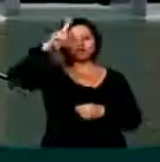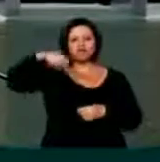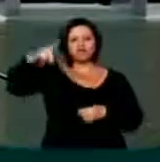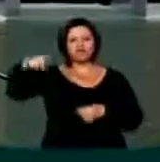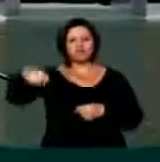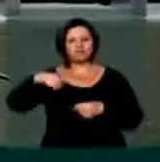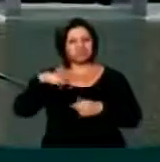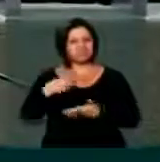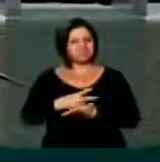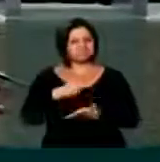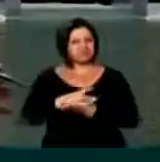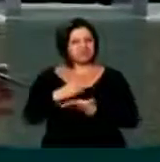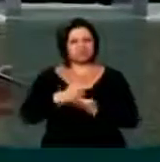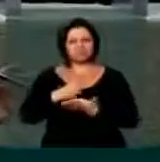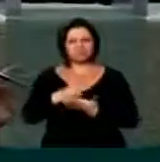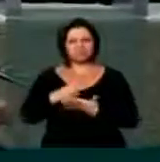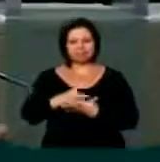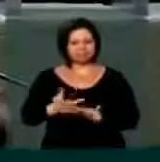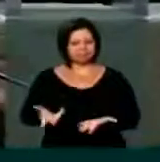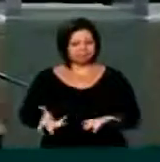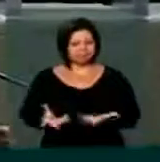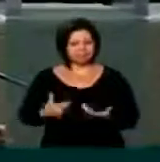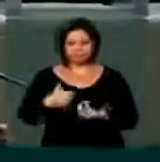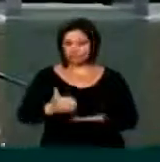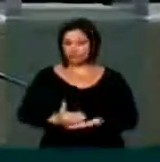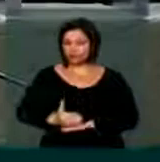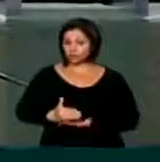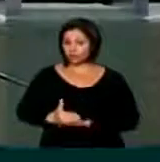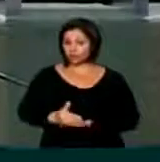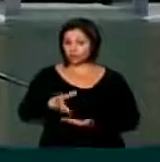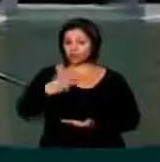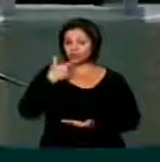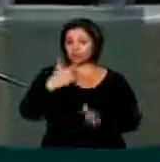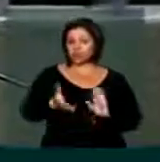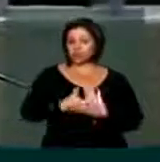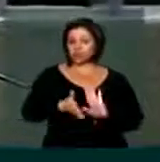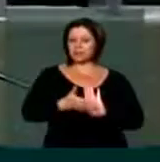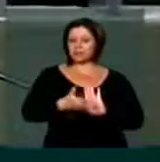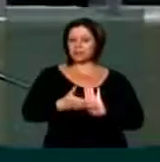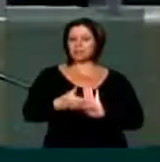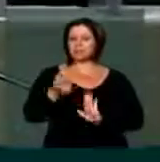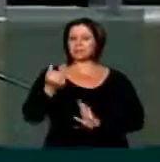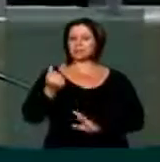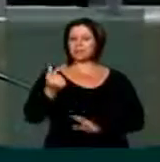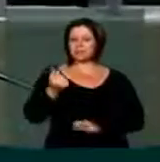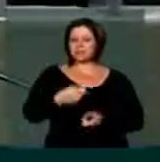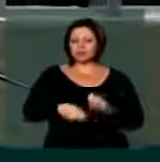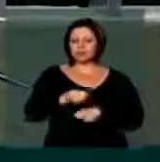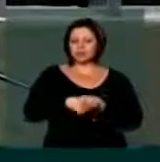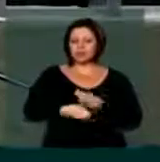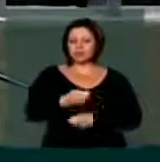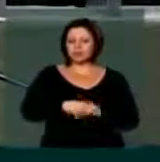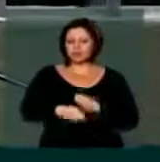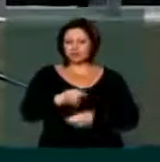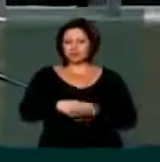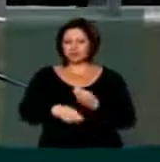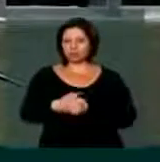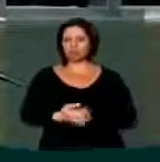montanha-russa e a mesmice. Quero começar pela proposta econômica.